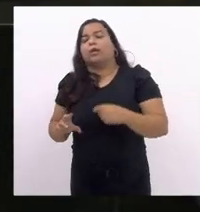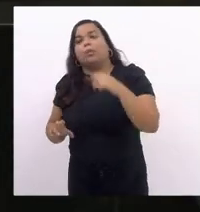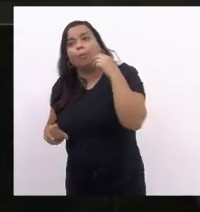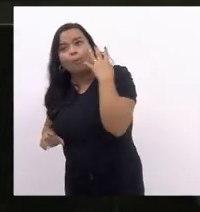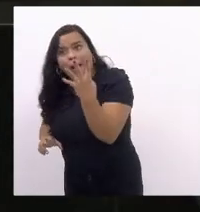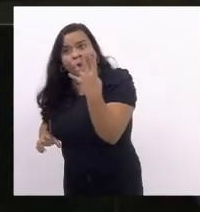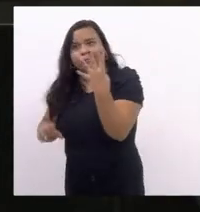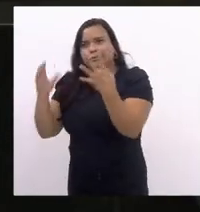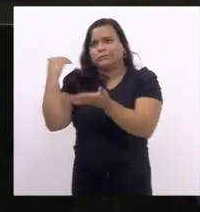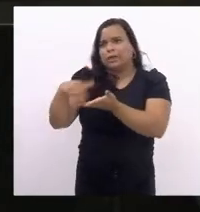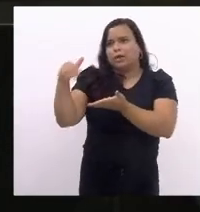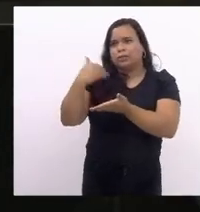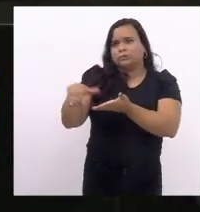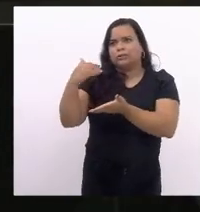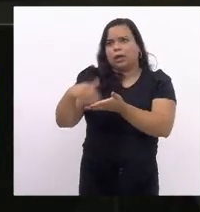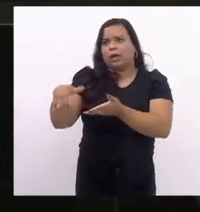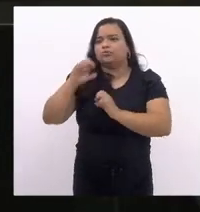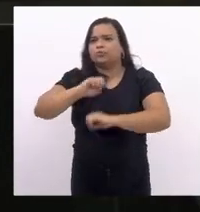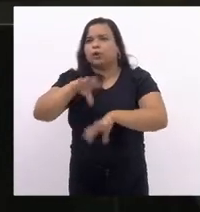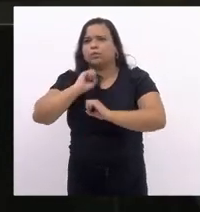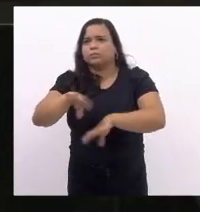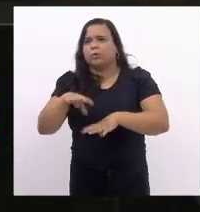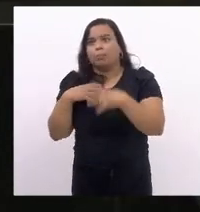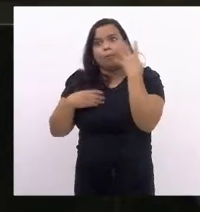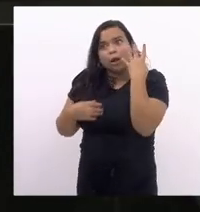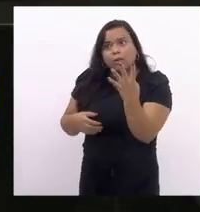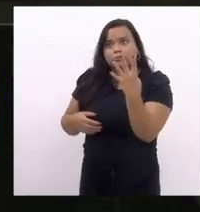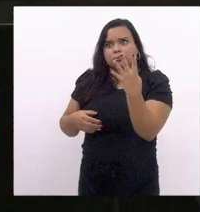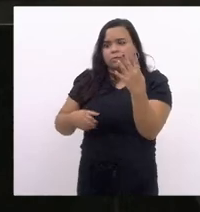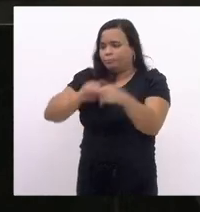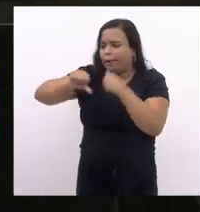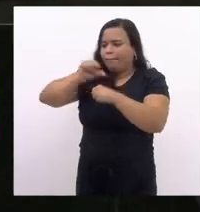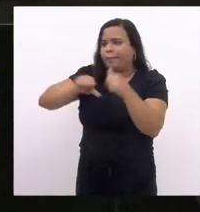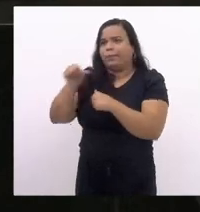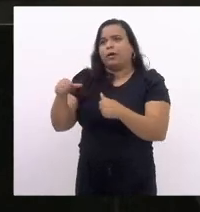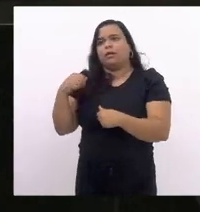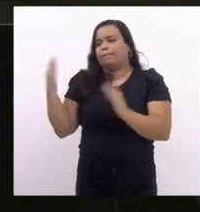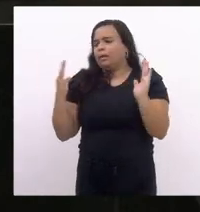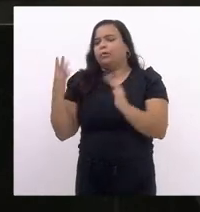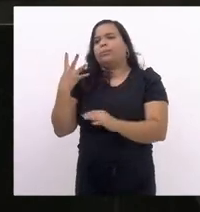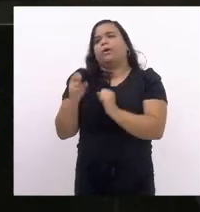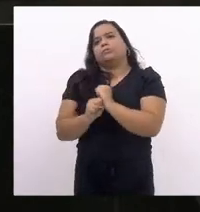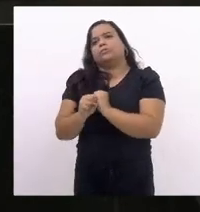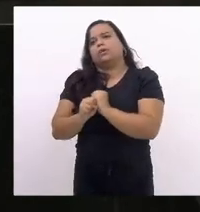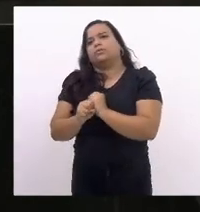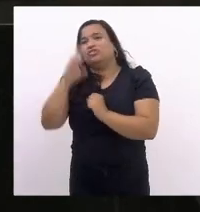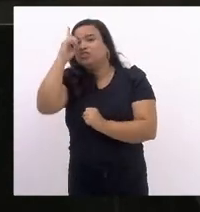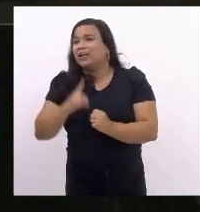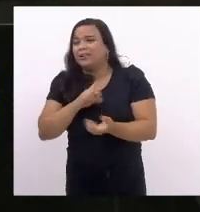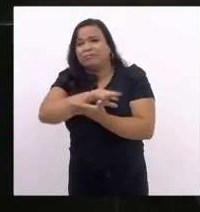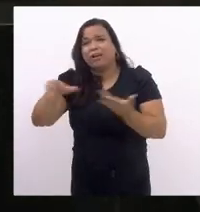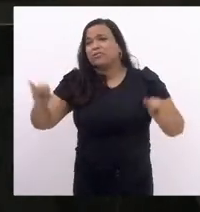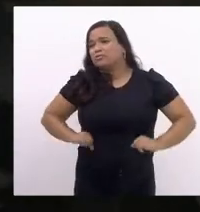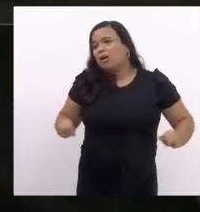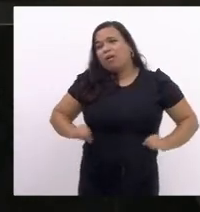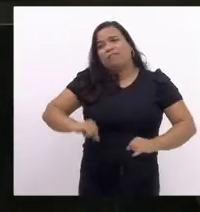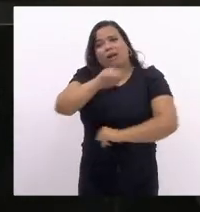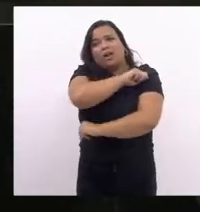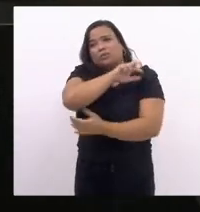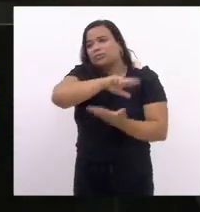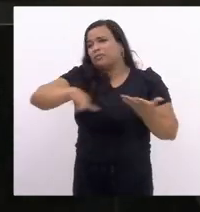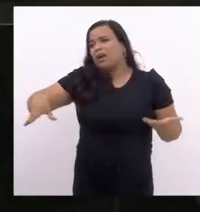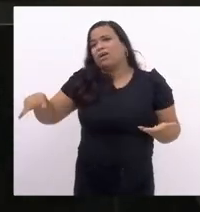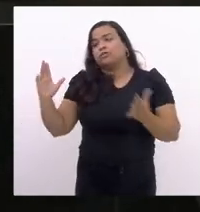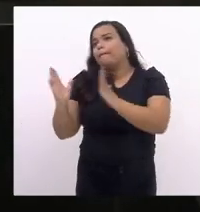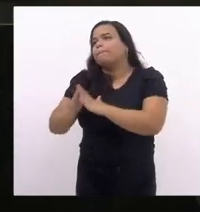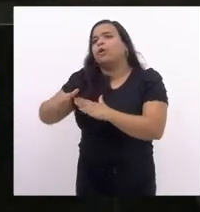4 anos, com a situação de violação de direitos que sofrem os estudantes que estão nas nossas escolas estaduais, em geral moradores de